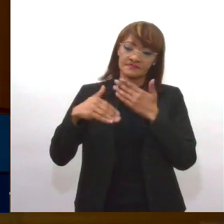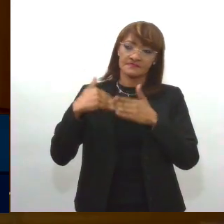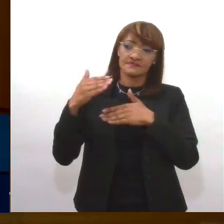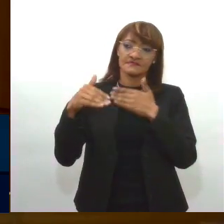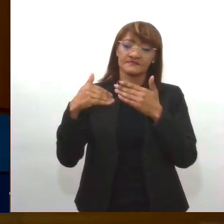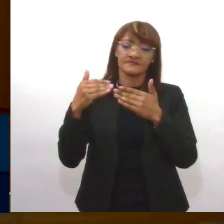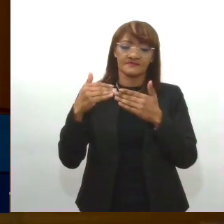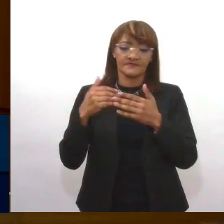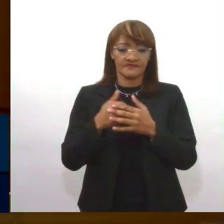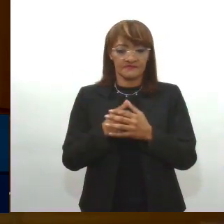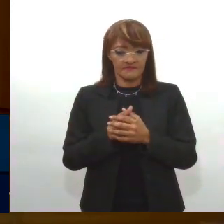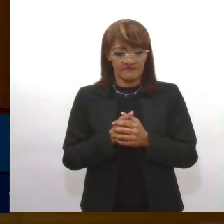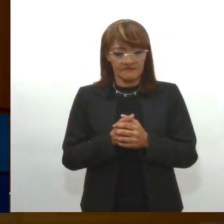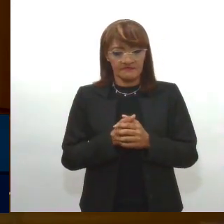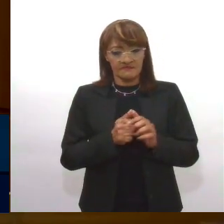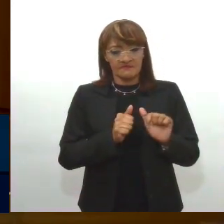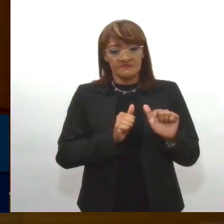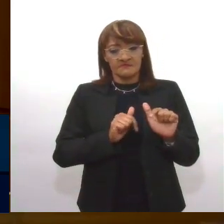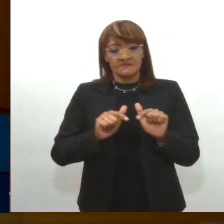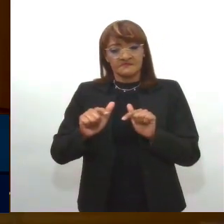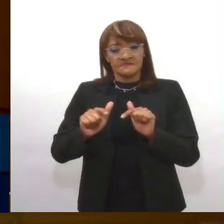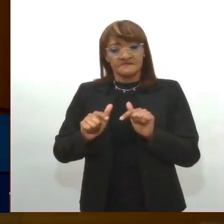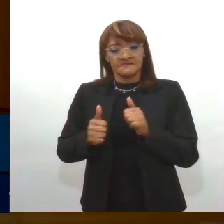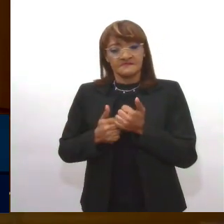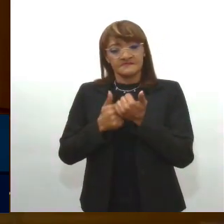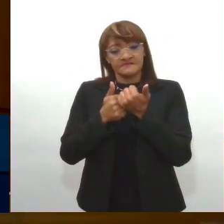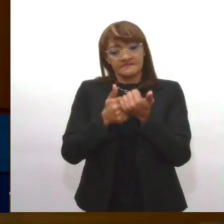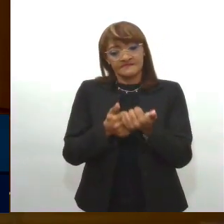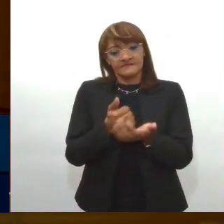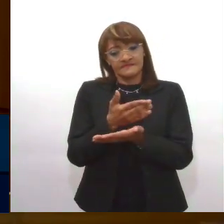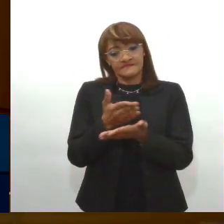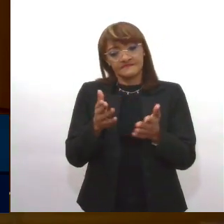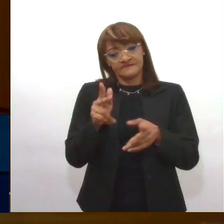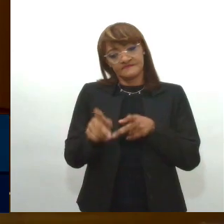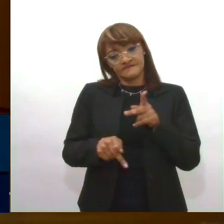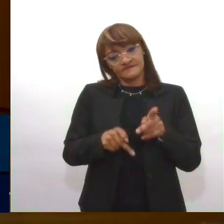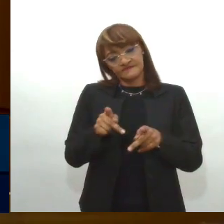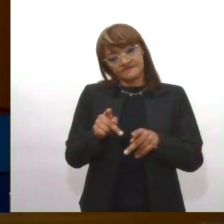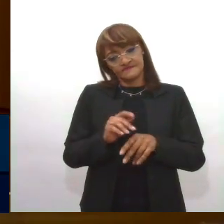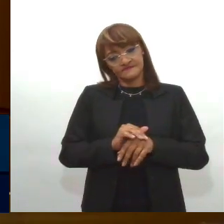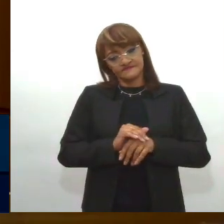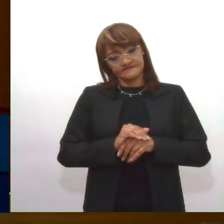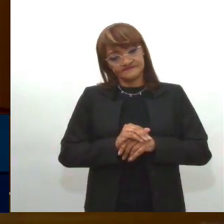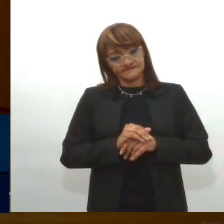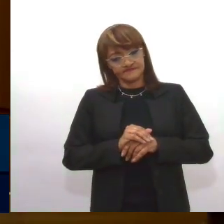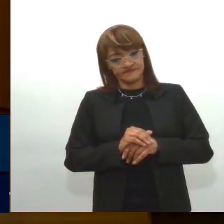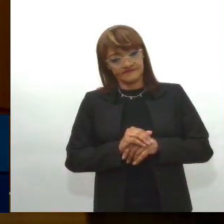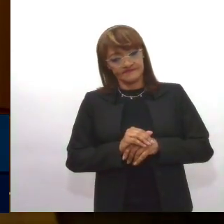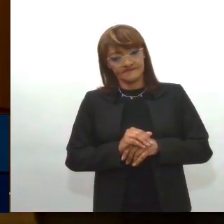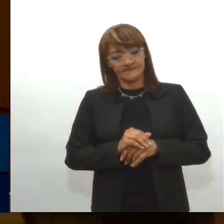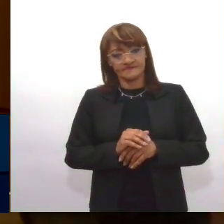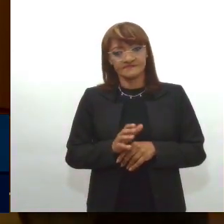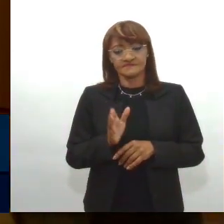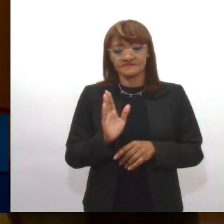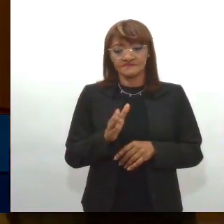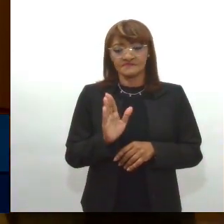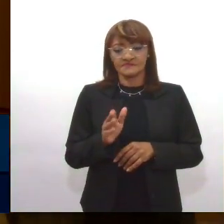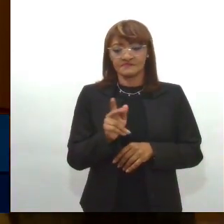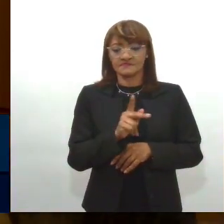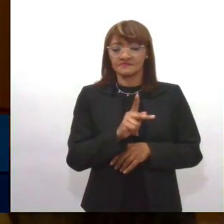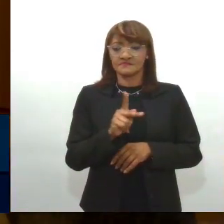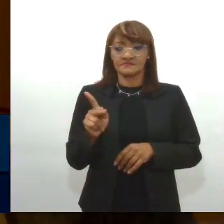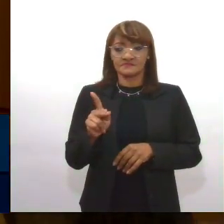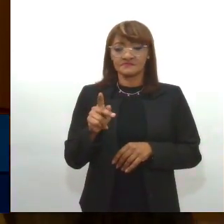pró né dessas populações e falando disso eh Senor Presidente ontem eu participei de uma